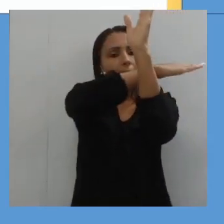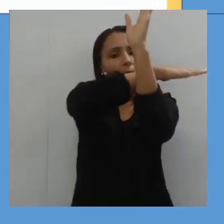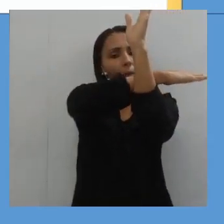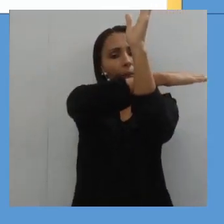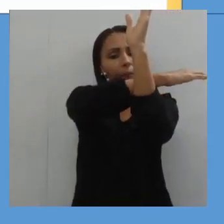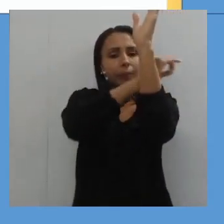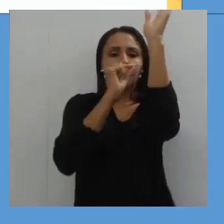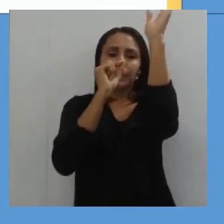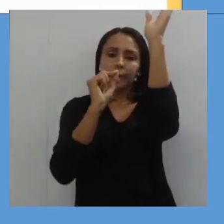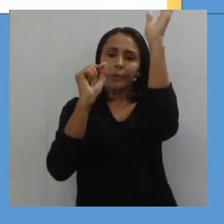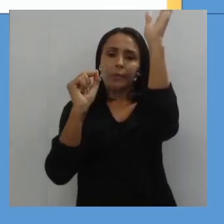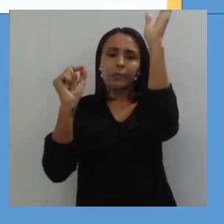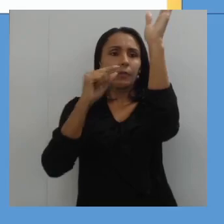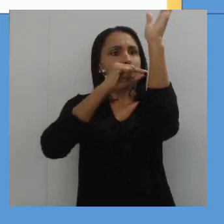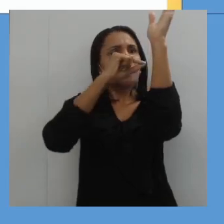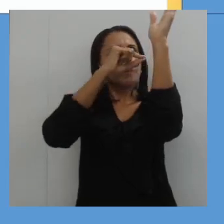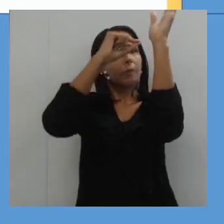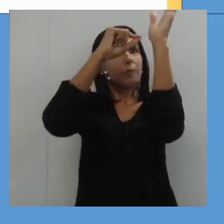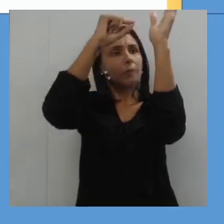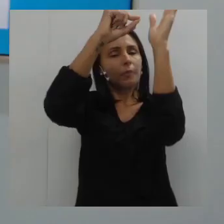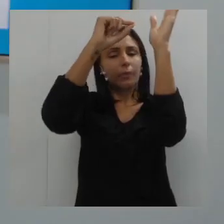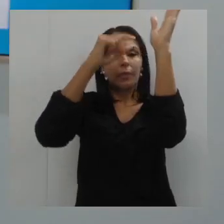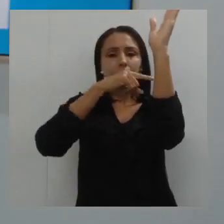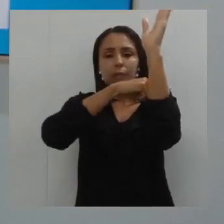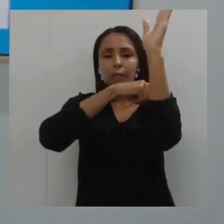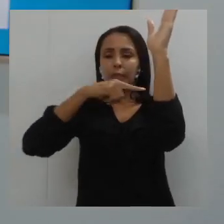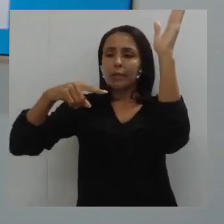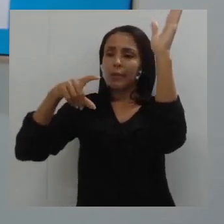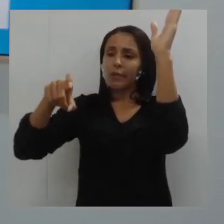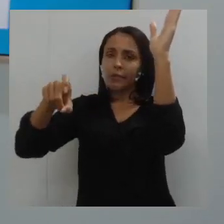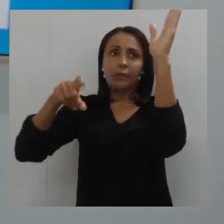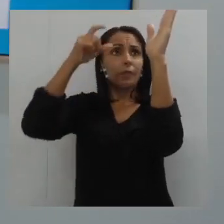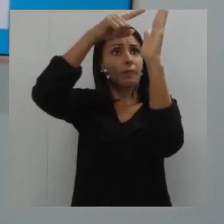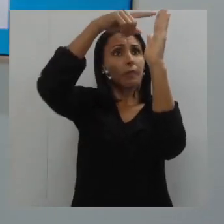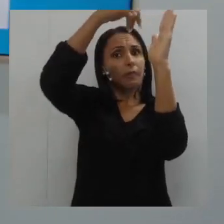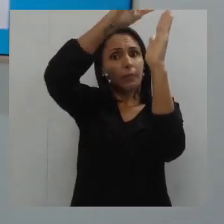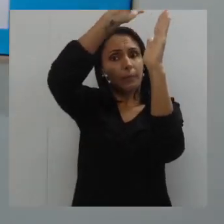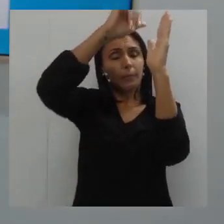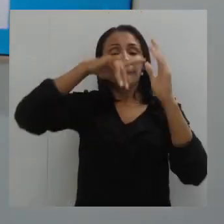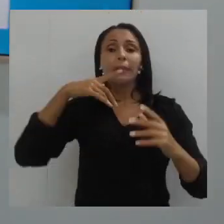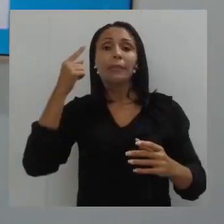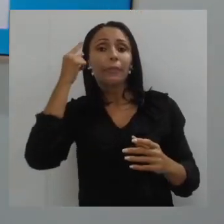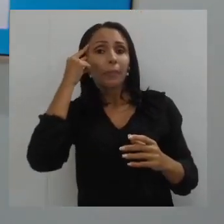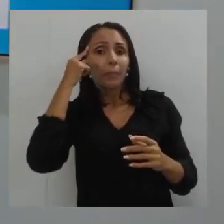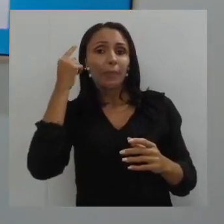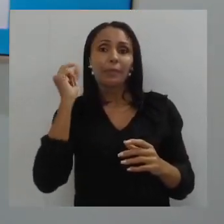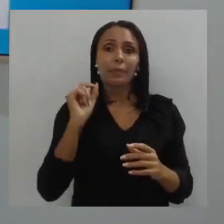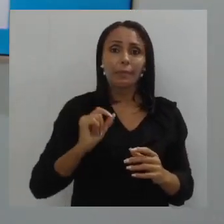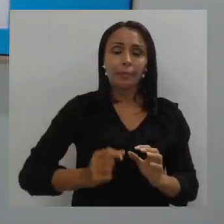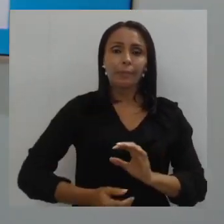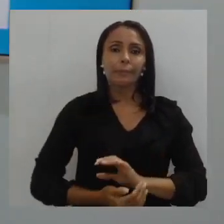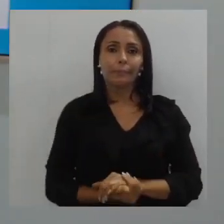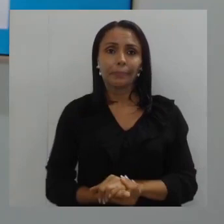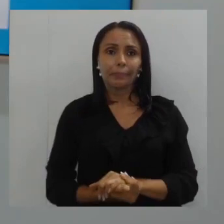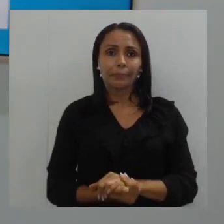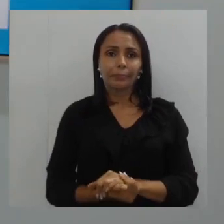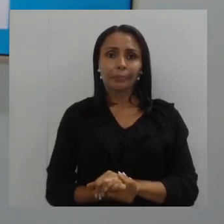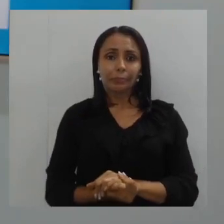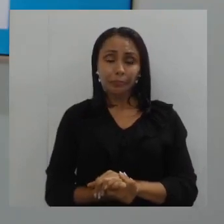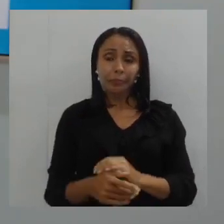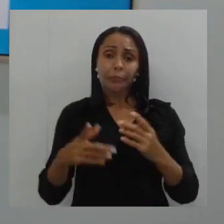x e a gente tem o eixo dos y, mas por enquanto isso não é tão importante. Vamos pensar numa coisa aqui. O